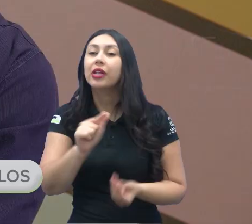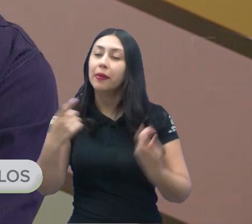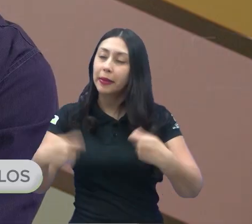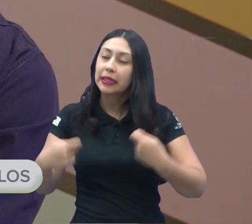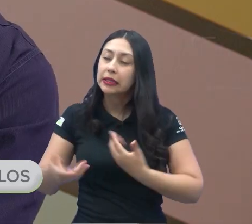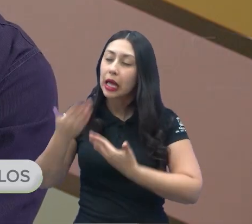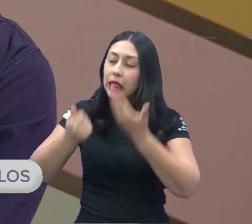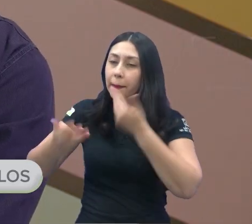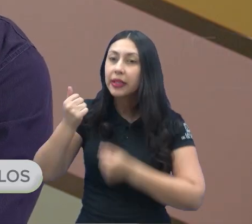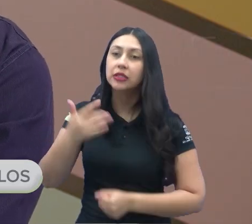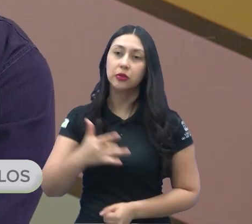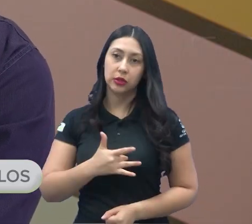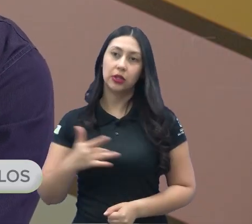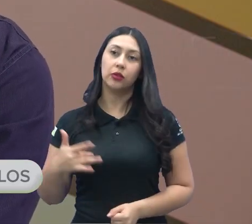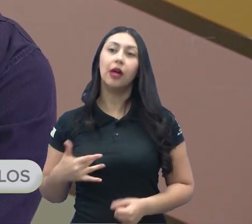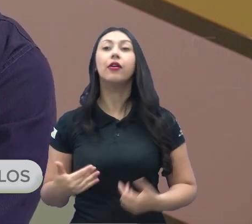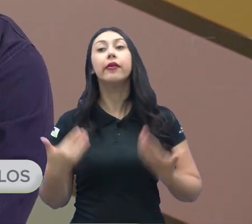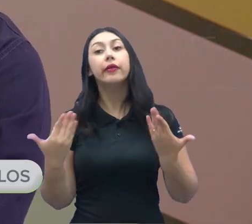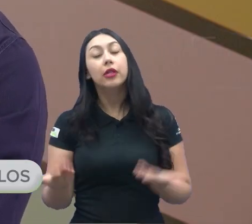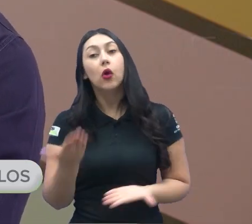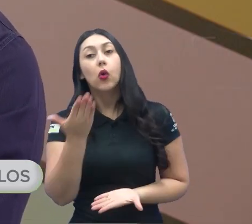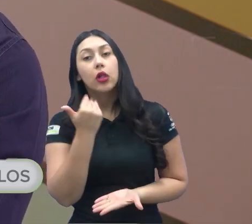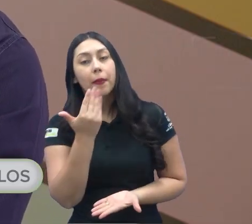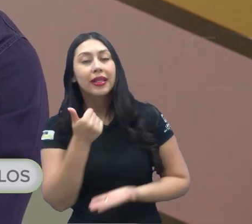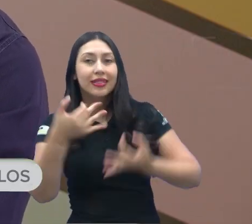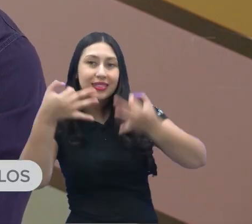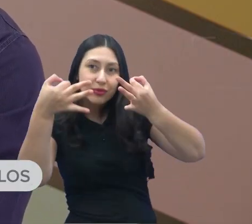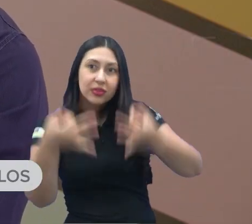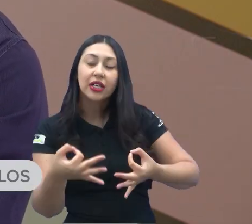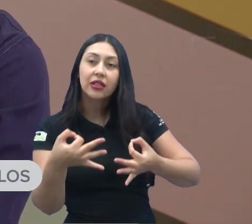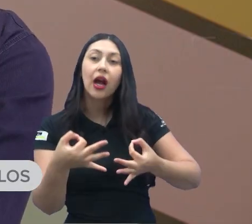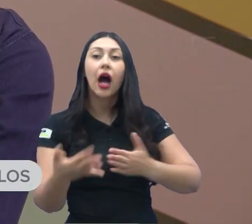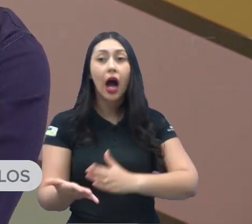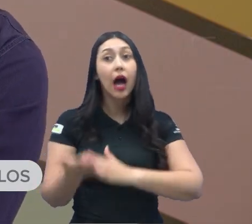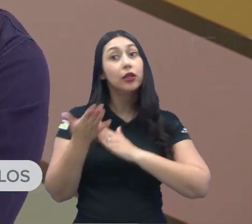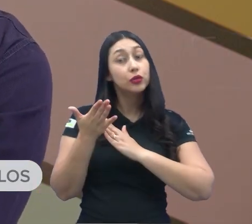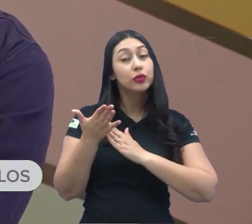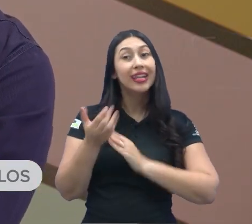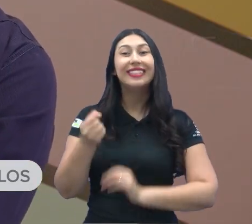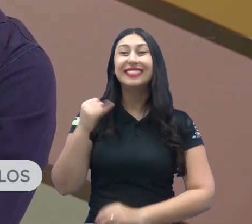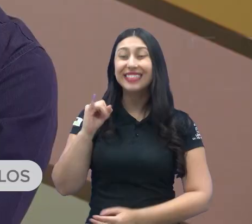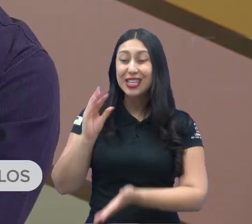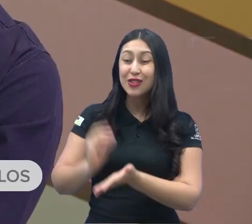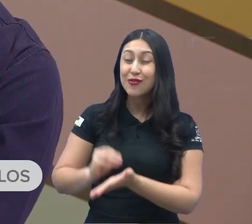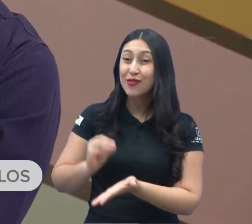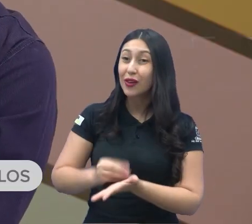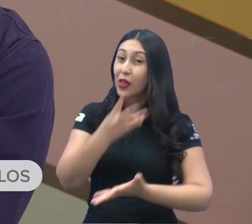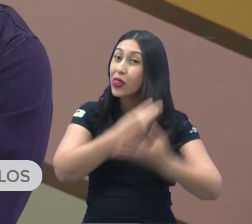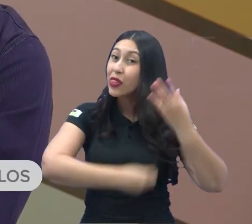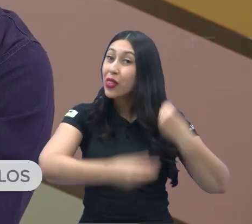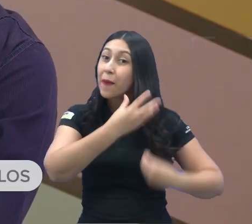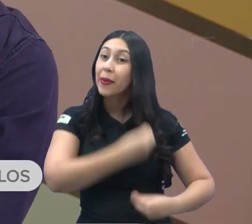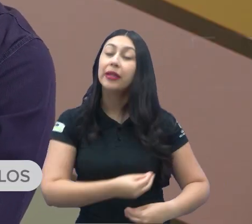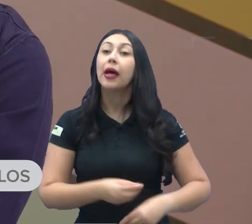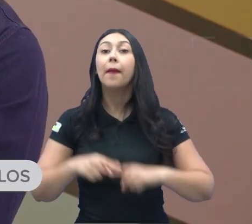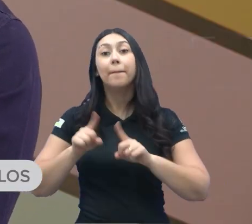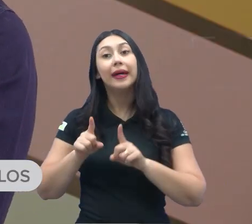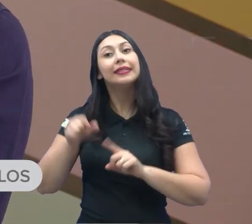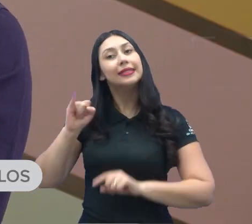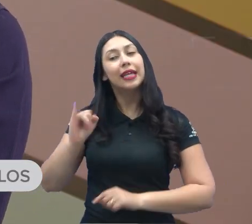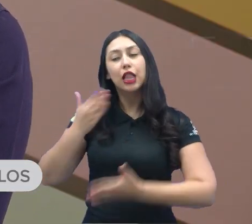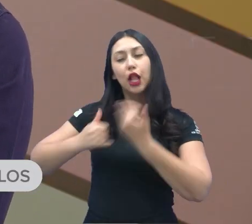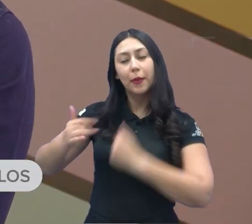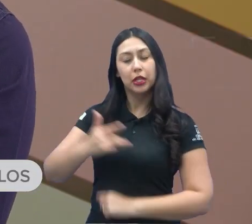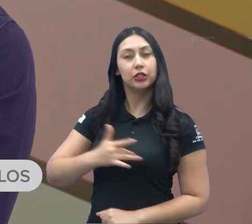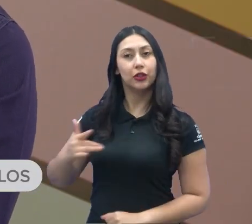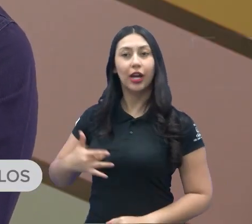princípio da alimentação de ter uma deficiência nutricional, pode fazer o cabelo cair mais. E o inverso também é verdade. Se você comer bem, ter tudo isso, seu cabelo vai